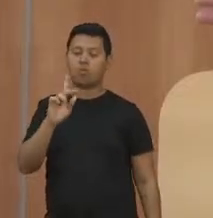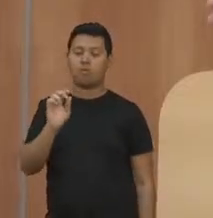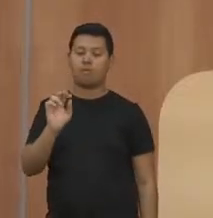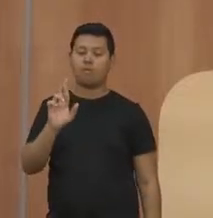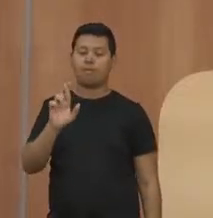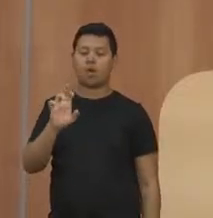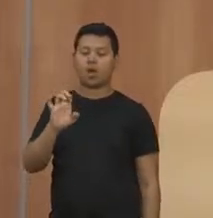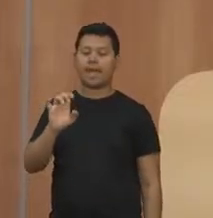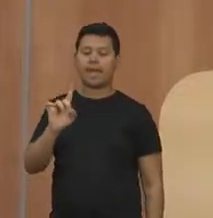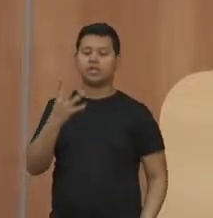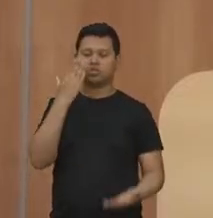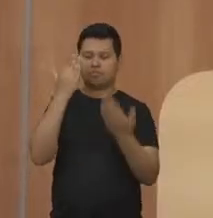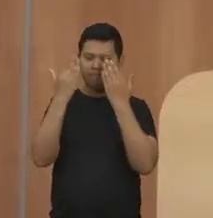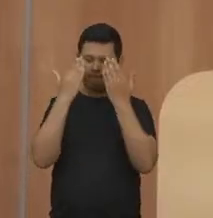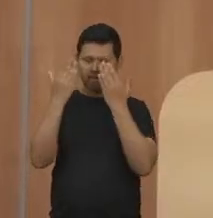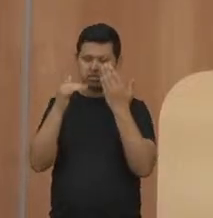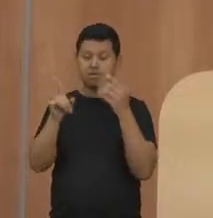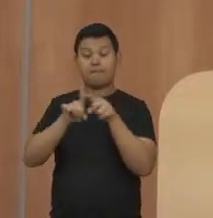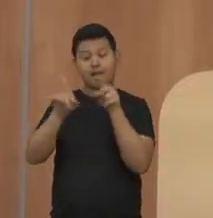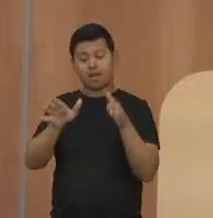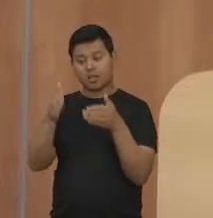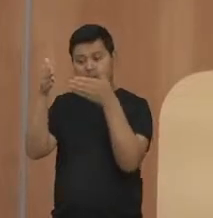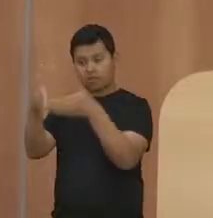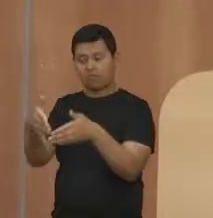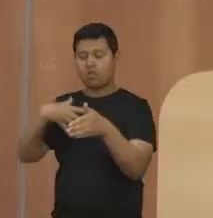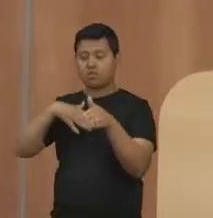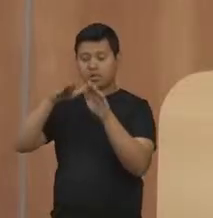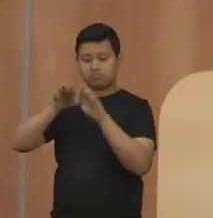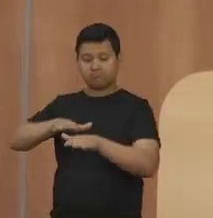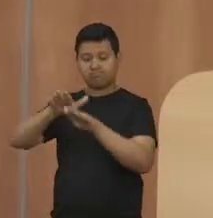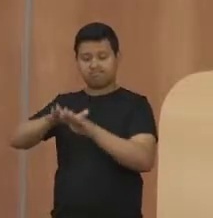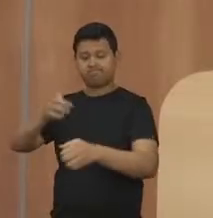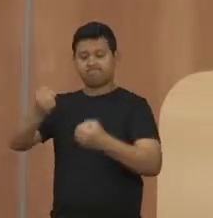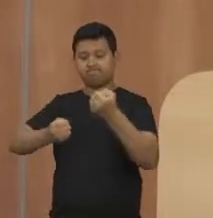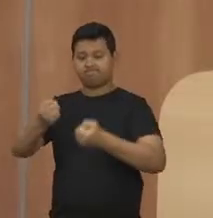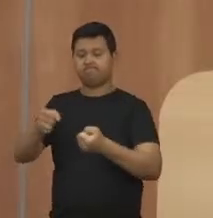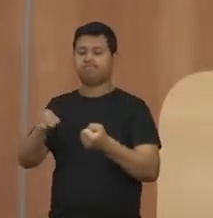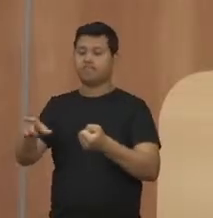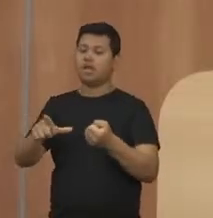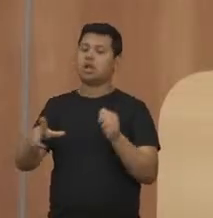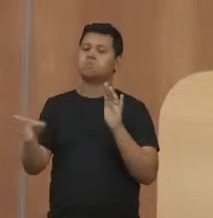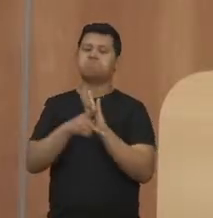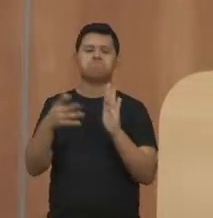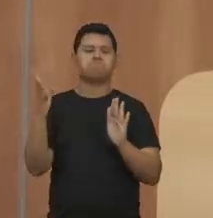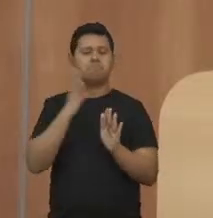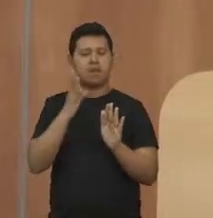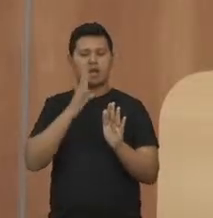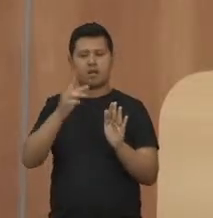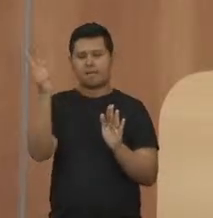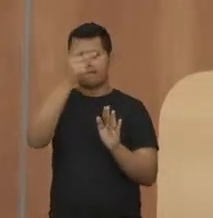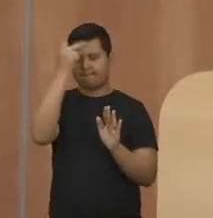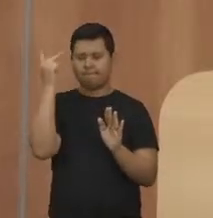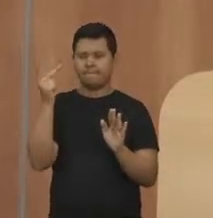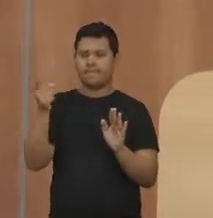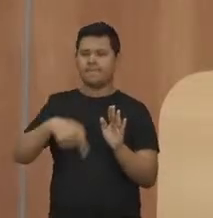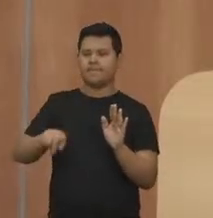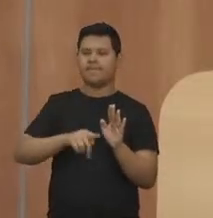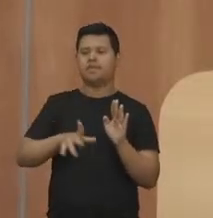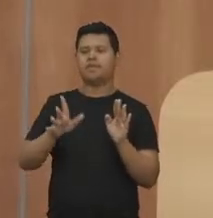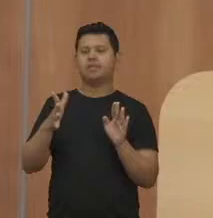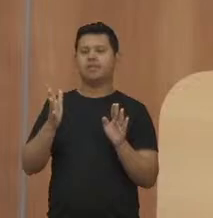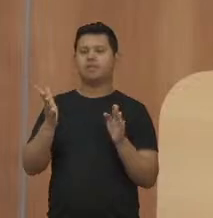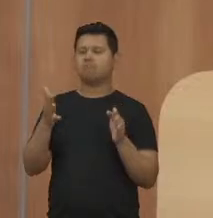trânsito, mas mais voltado para a educação de trânsito. Então, é um programa bem legal, o pessoal participa,